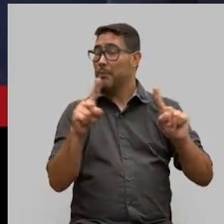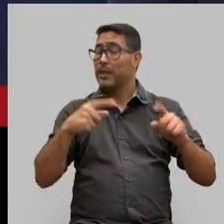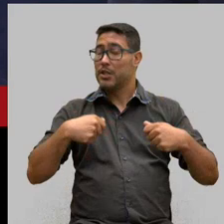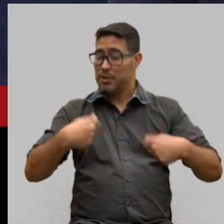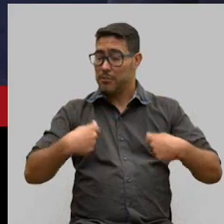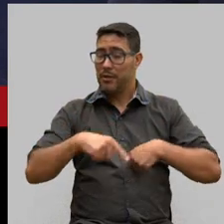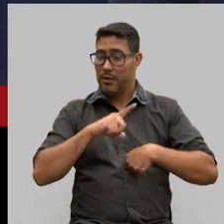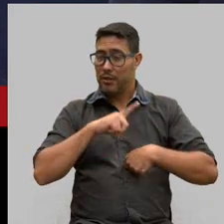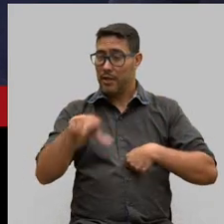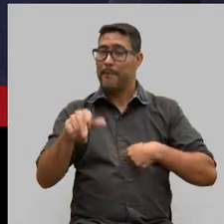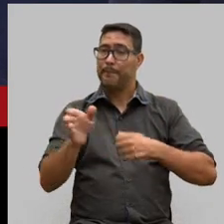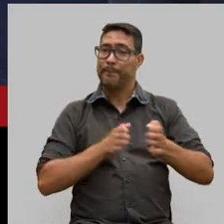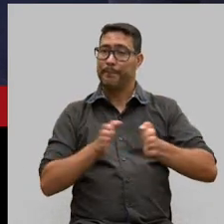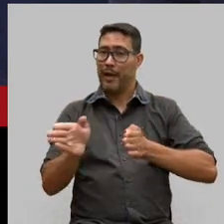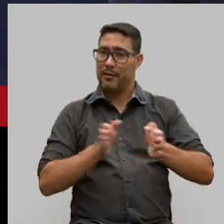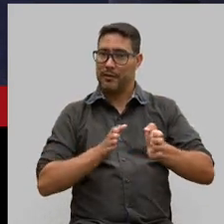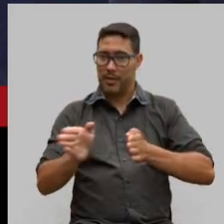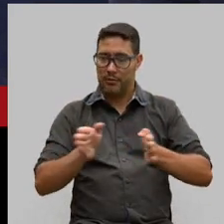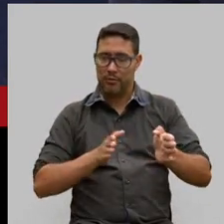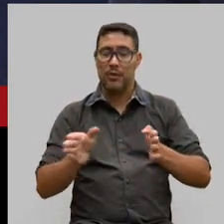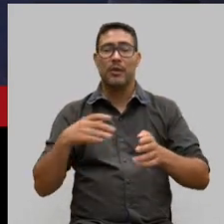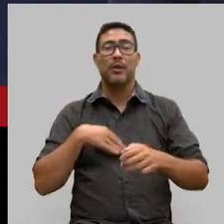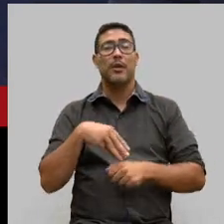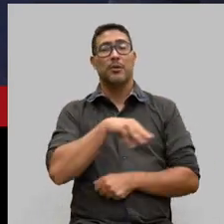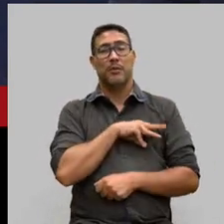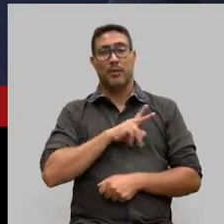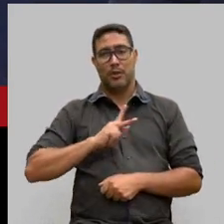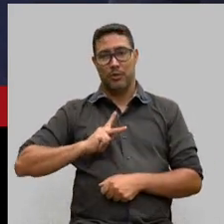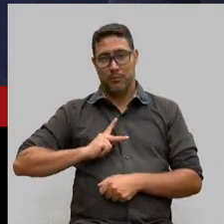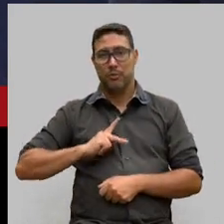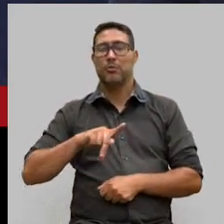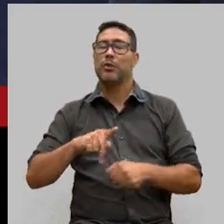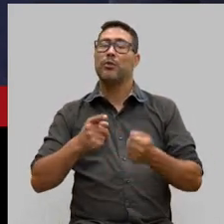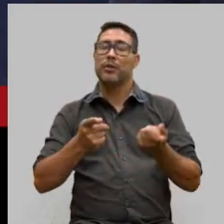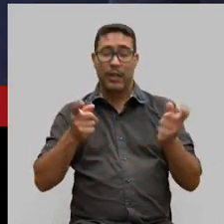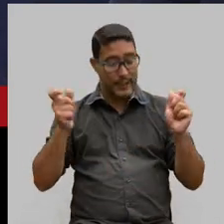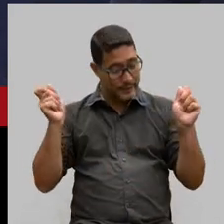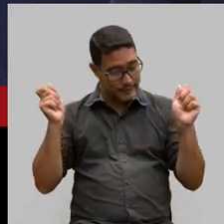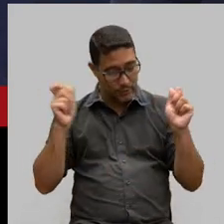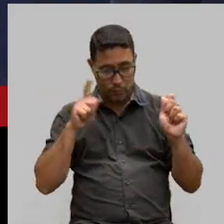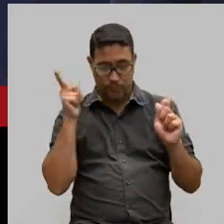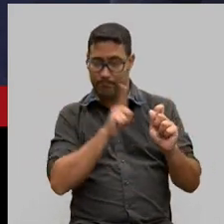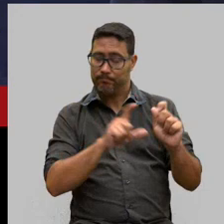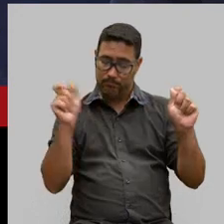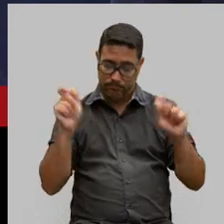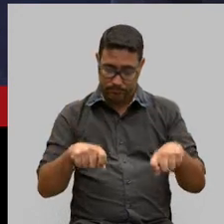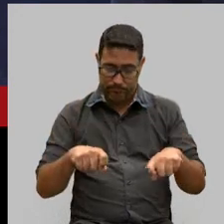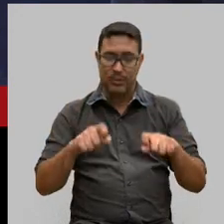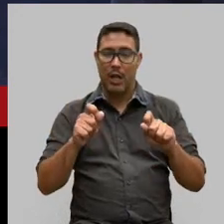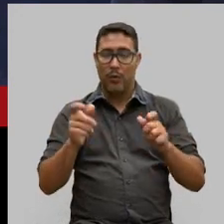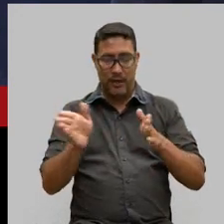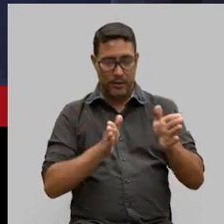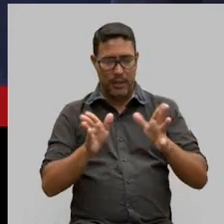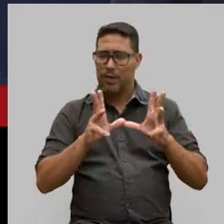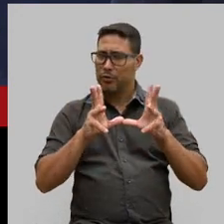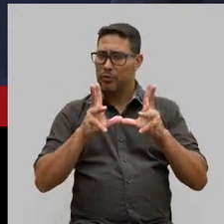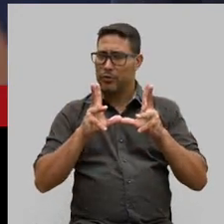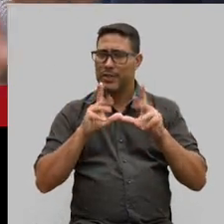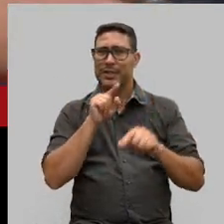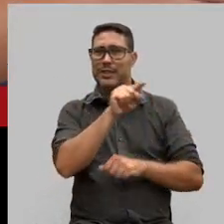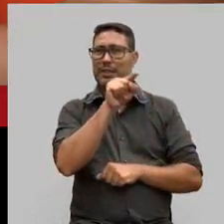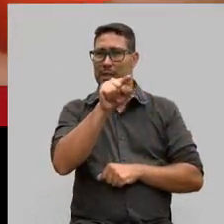acesso e o Ministério Público Quer garantir o acesso de cada um e de cada uma de vocês